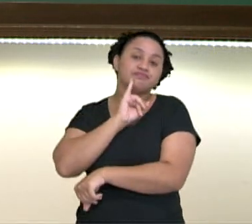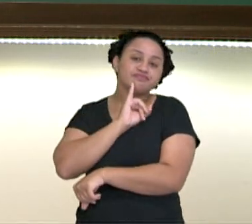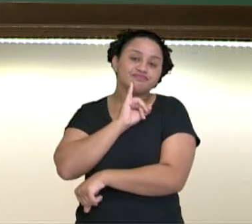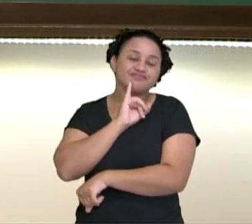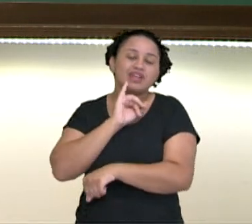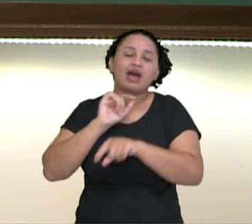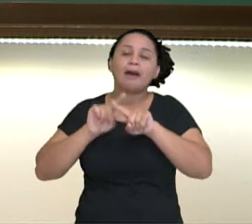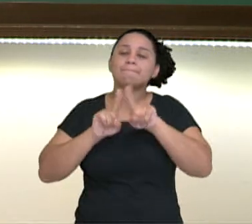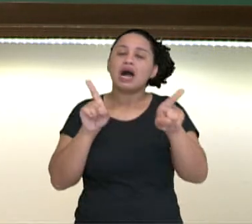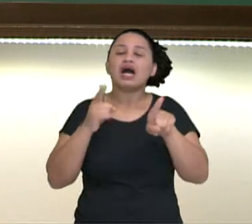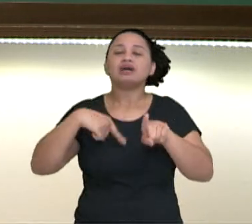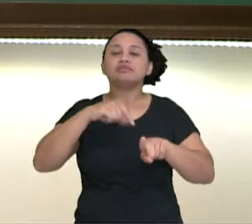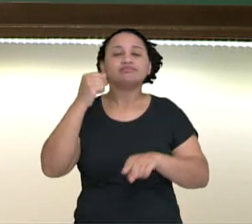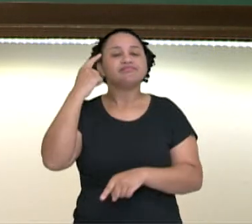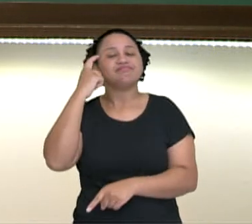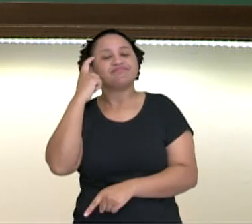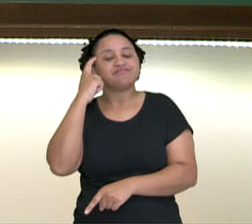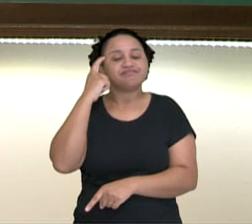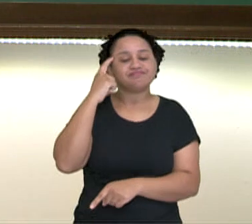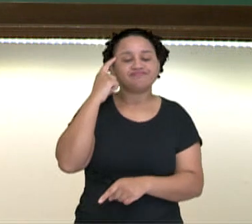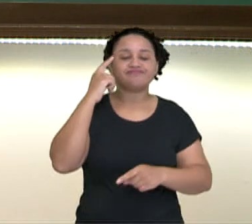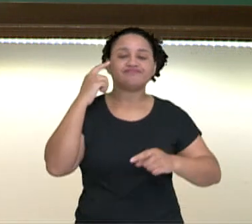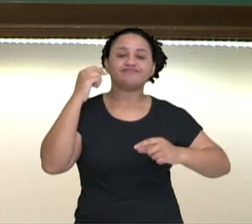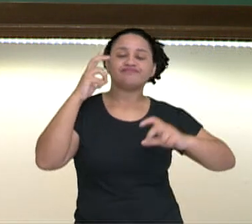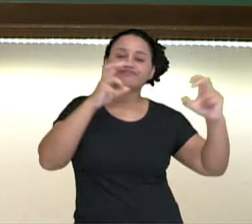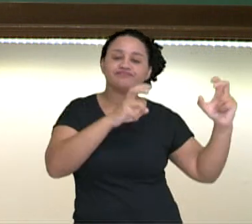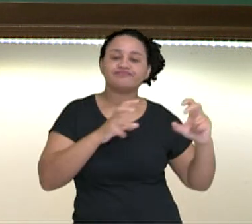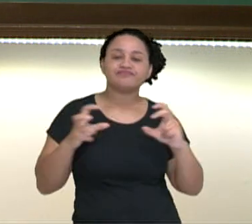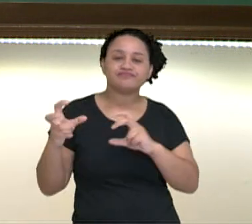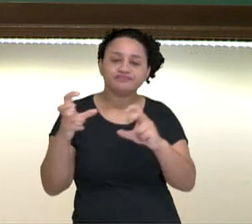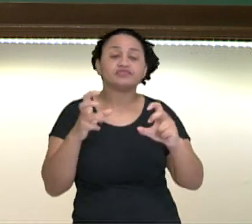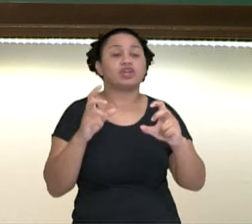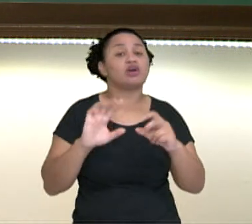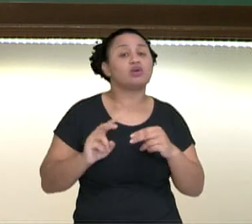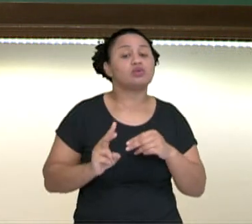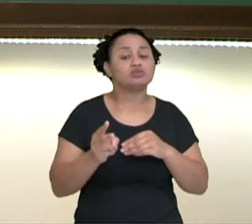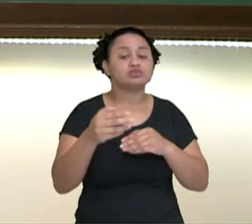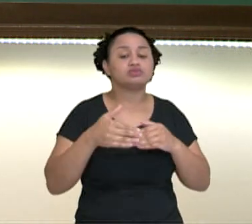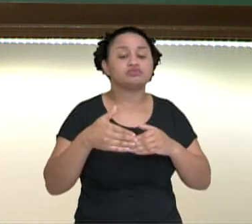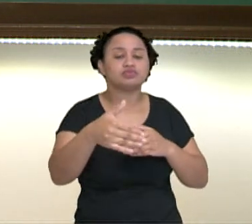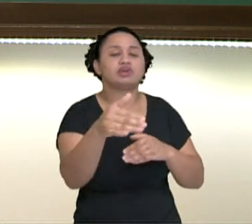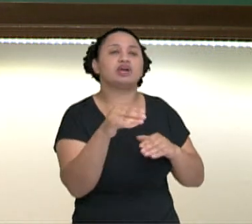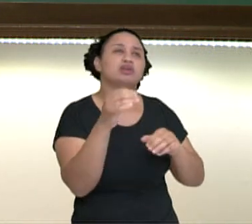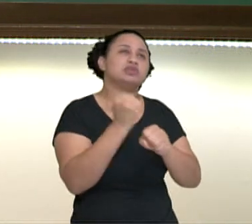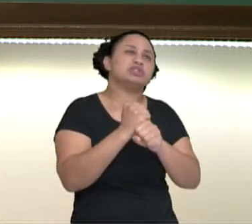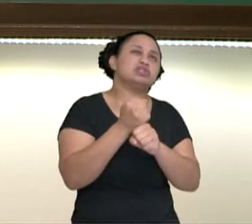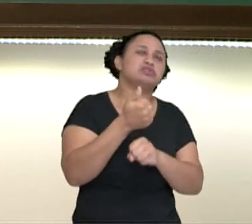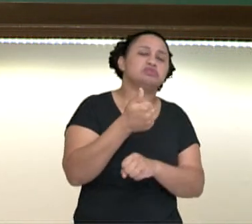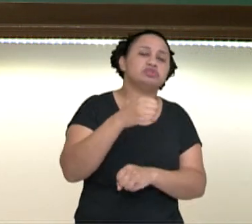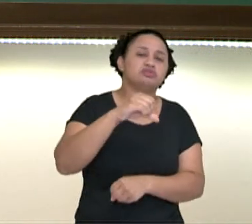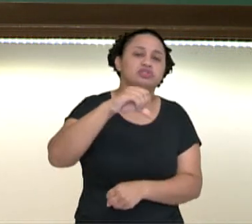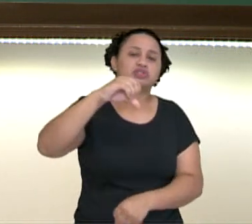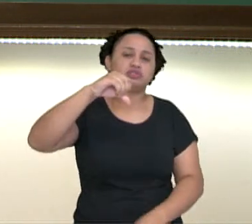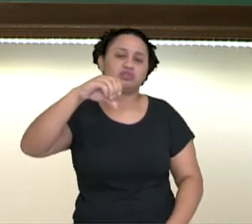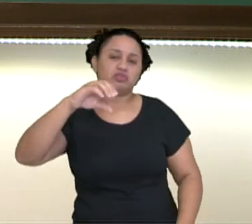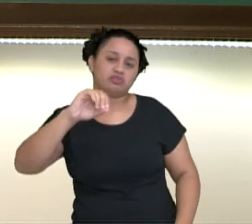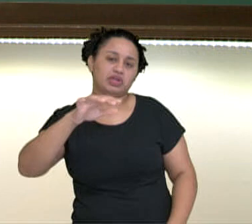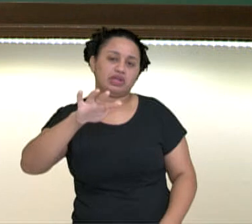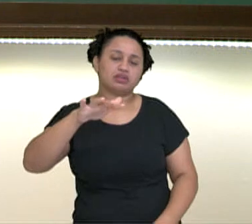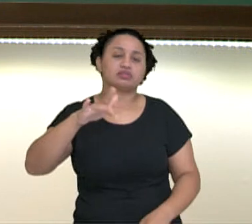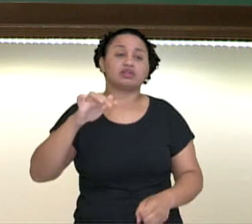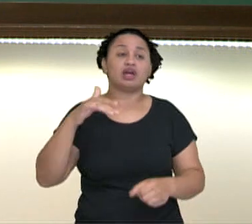vai continuar ao longo dos anos 90 até os dias atuais, o chamado IRA, né, que é